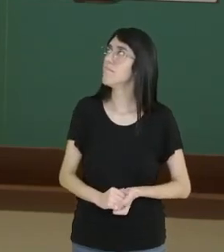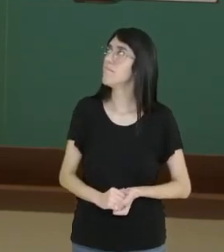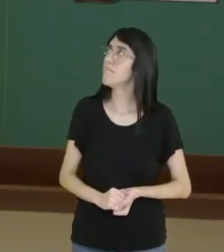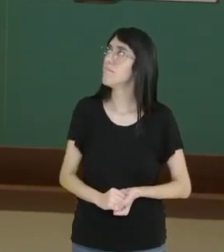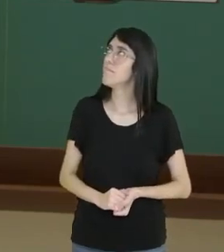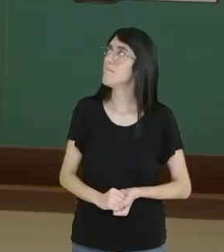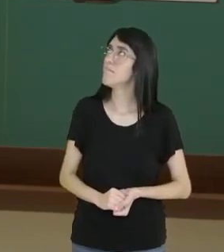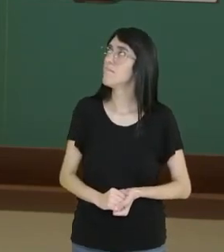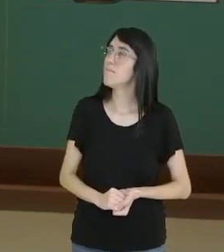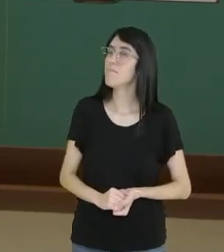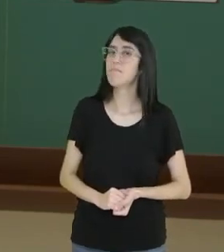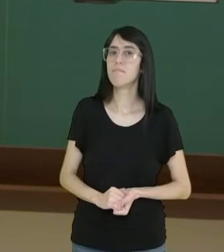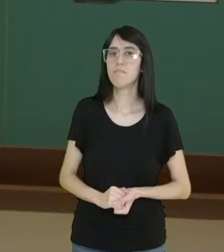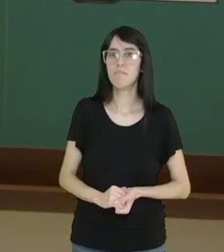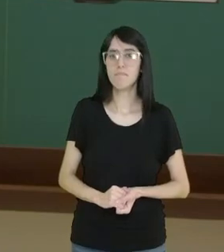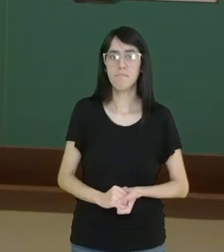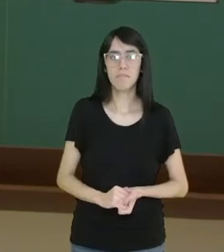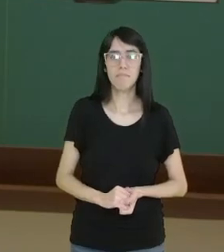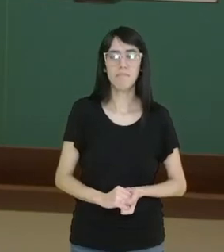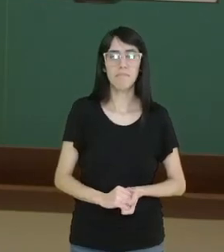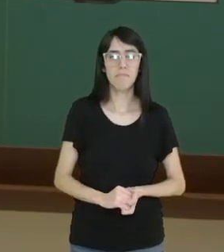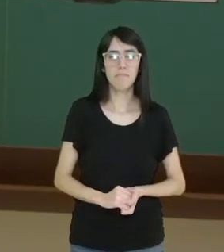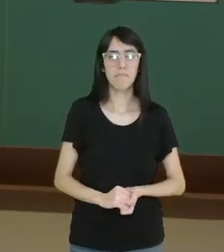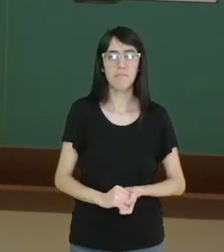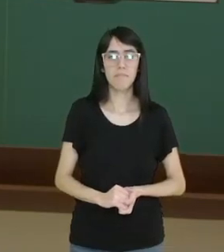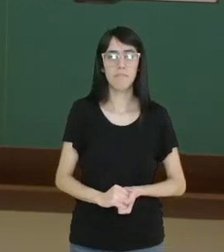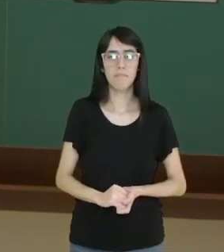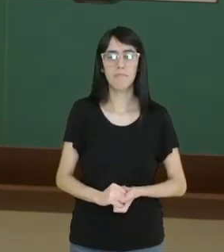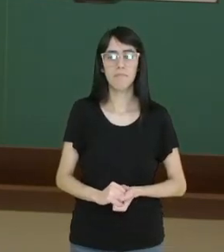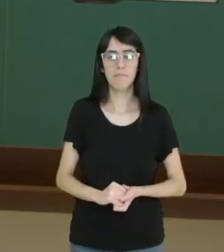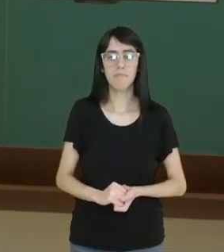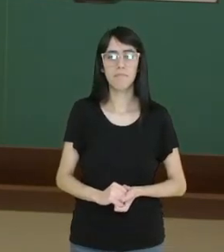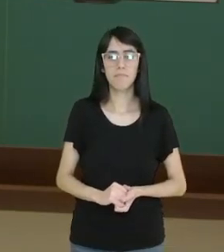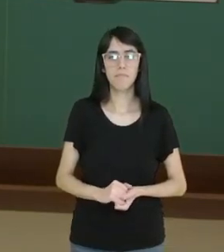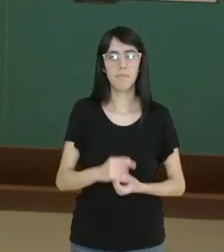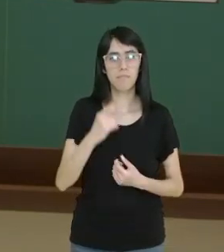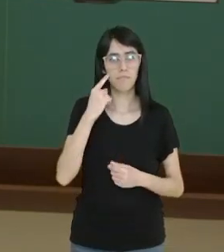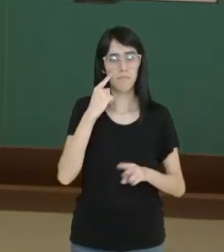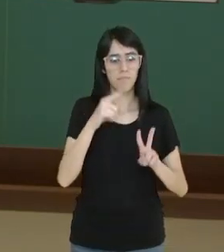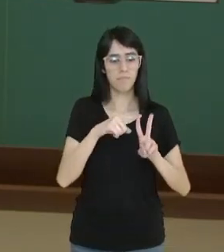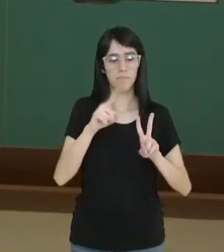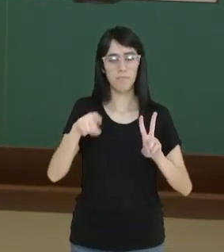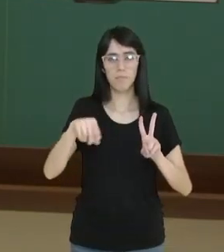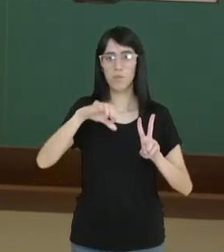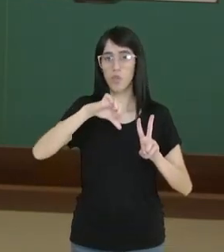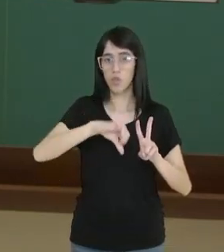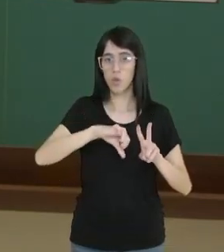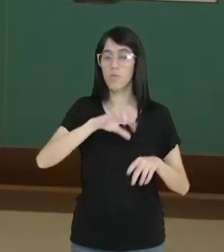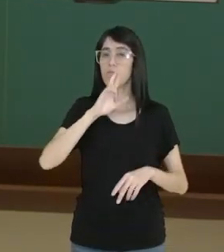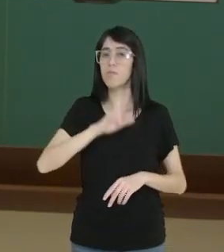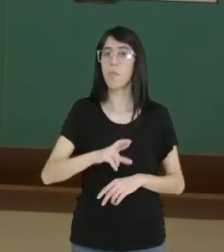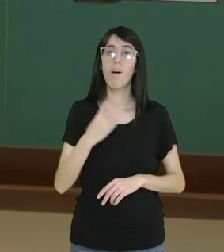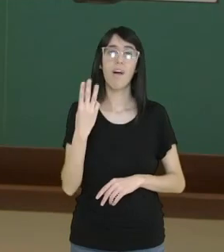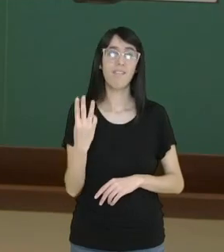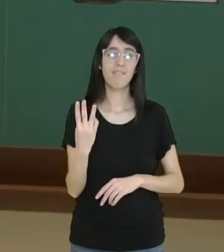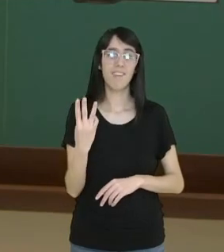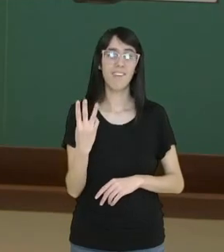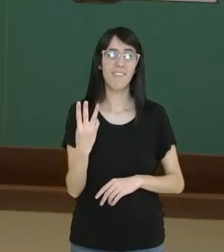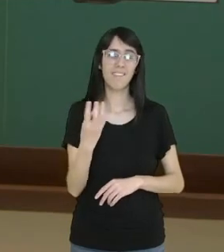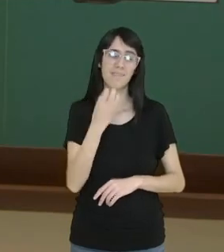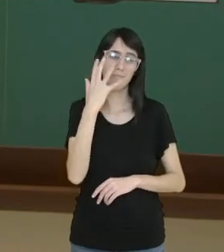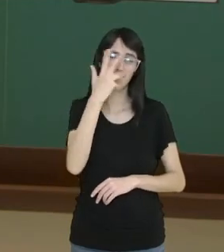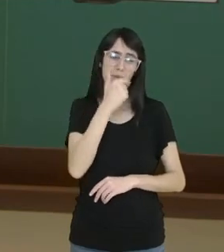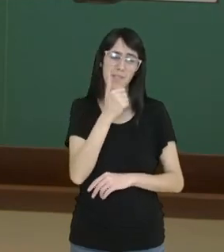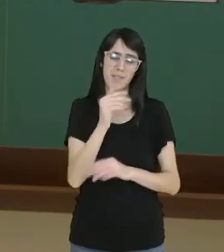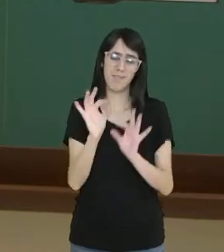diminuindo, dá 9. Quadrado, passa para o outro lado, raiz quadrada de 9, 3. Então, olha que bonitinho, deu um valor inteiro, né?